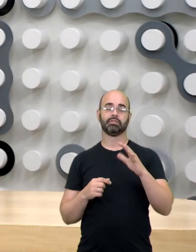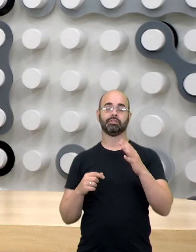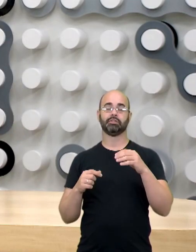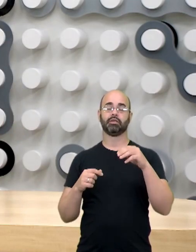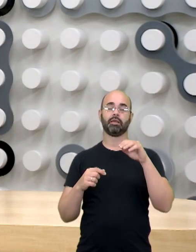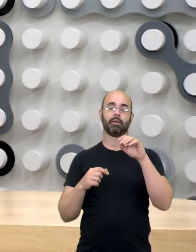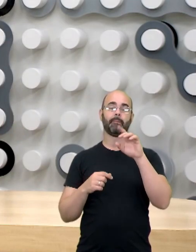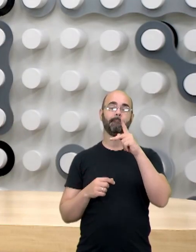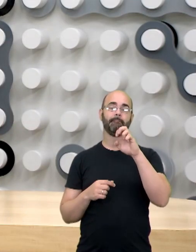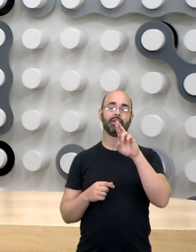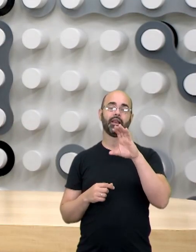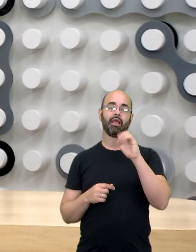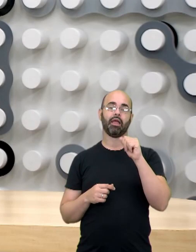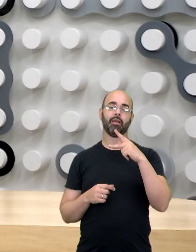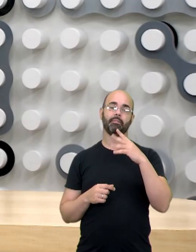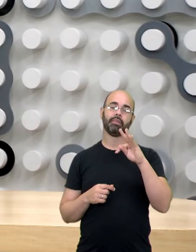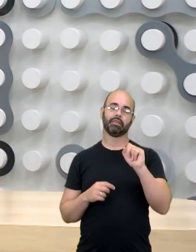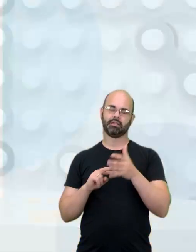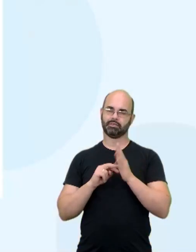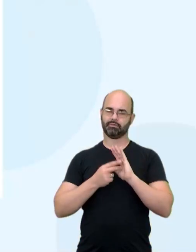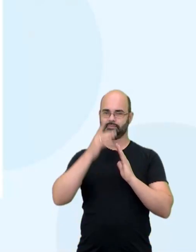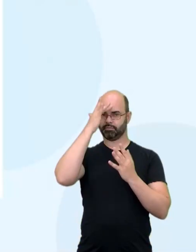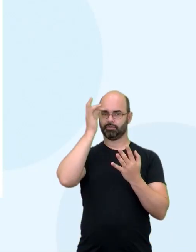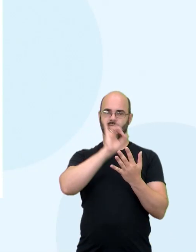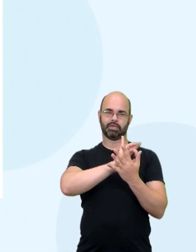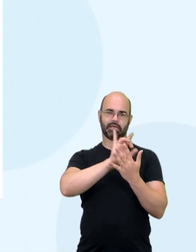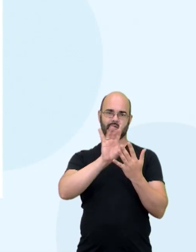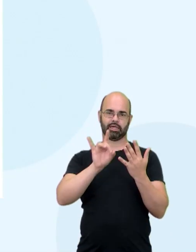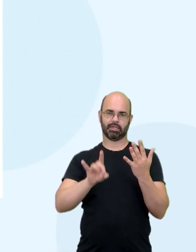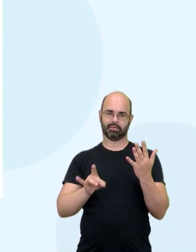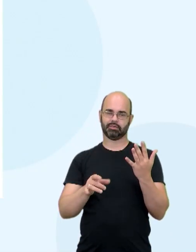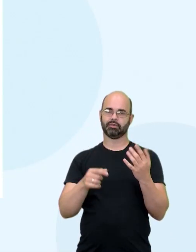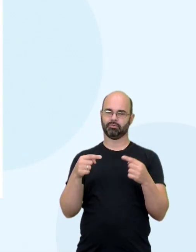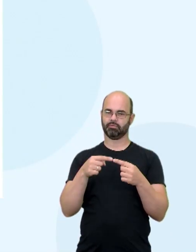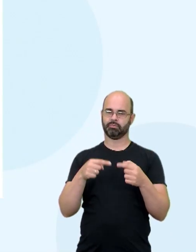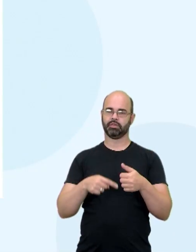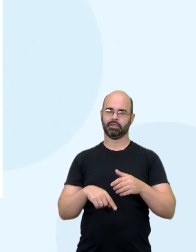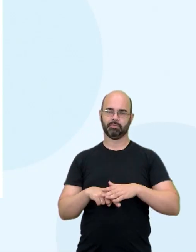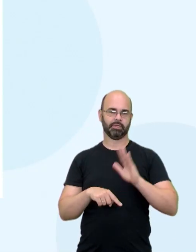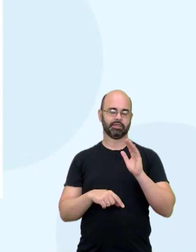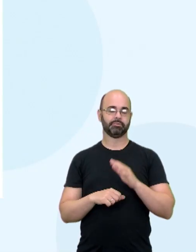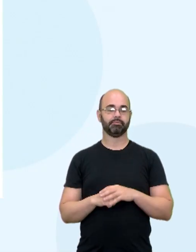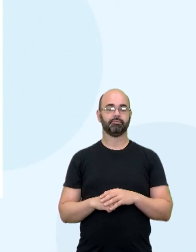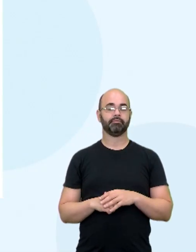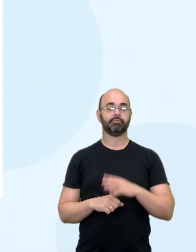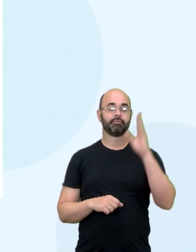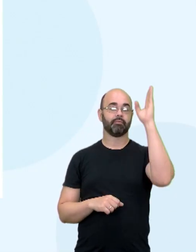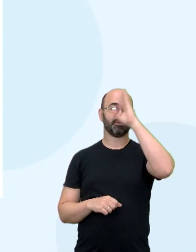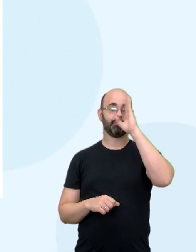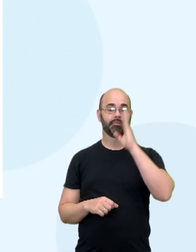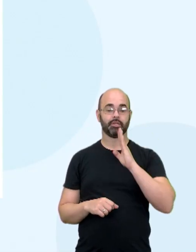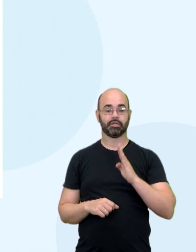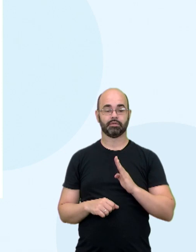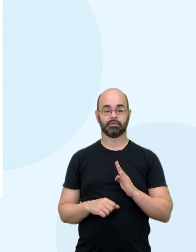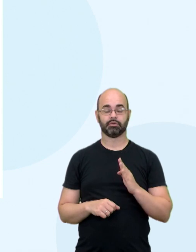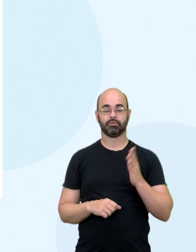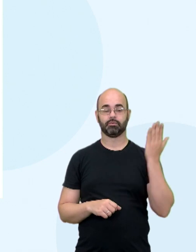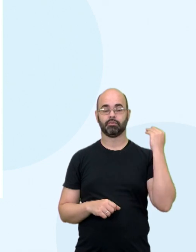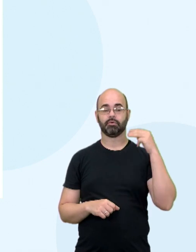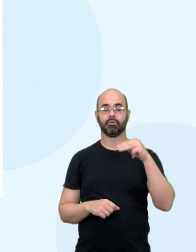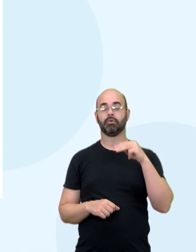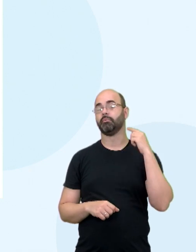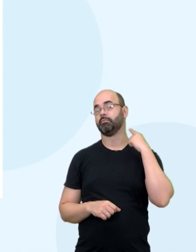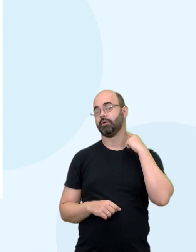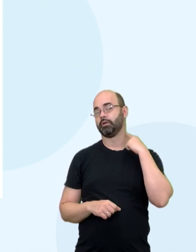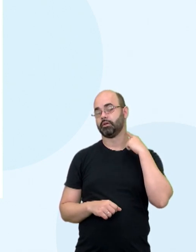está relacionada por pessoa. Então volta lá para a tela, por gentileza, tá lá, ó. O Brasil, em maio, tinha lá uma renda média